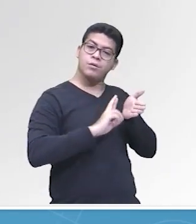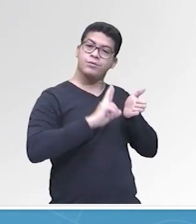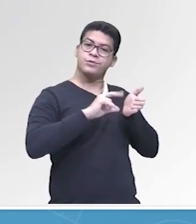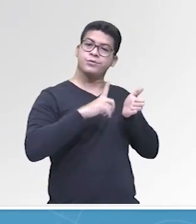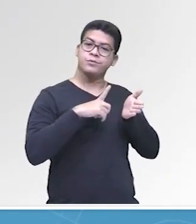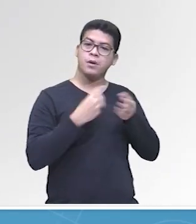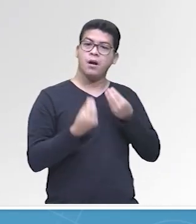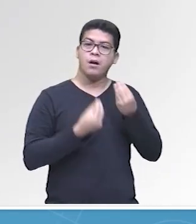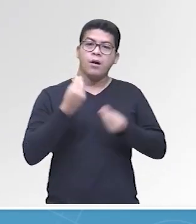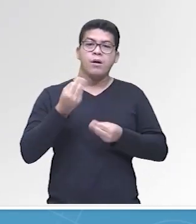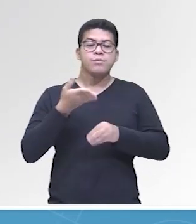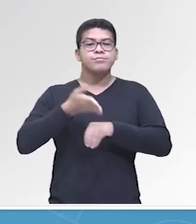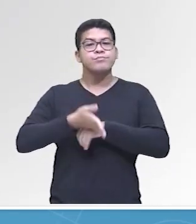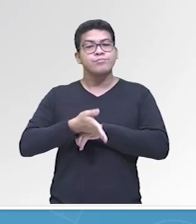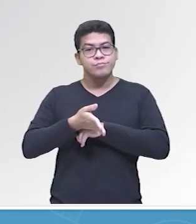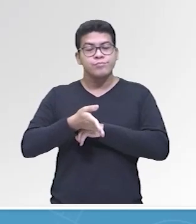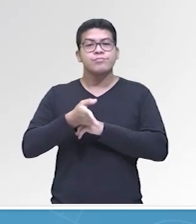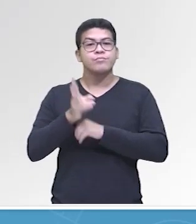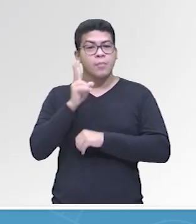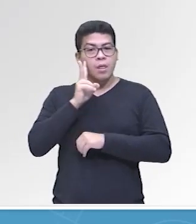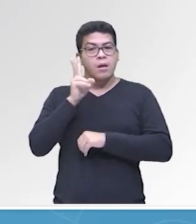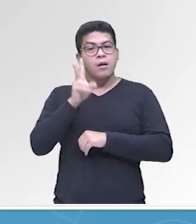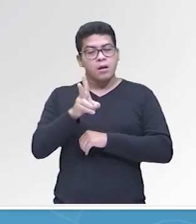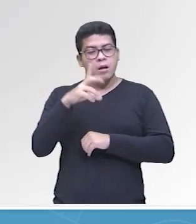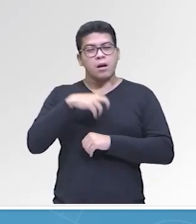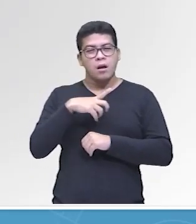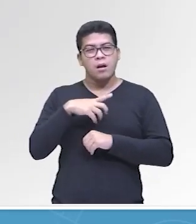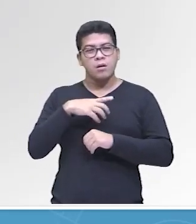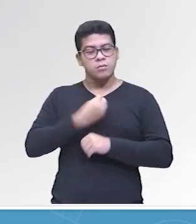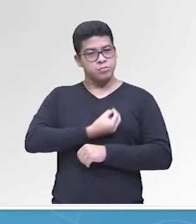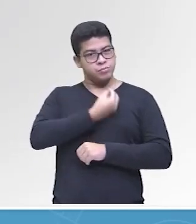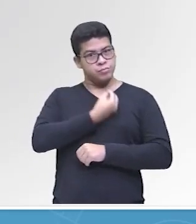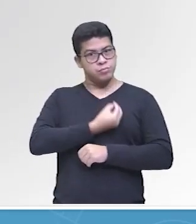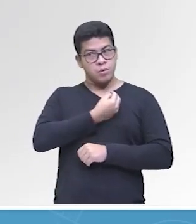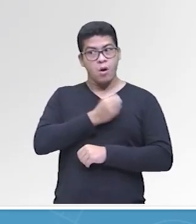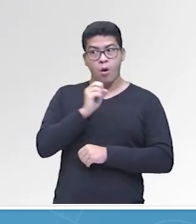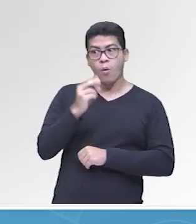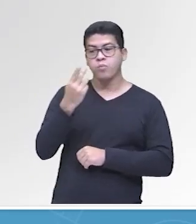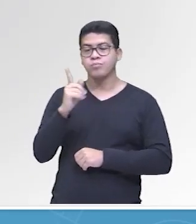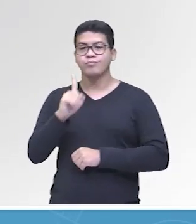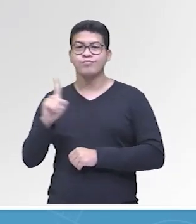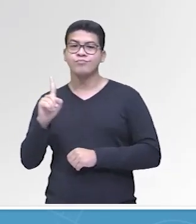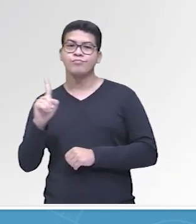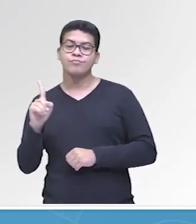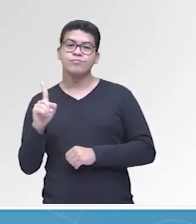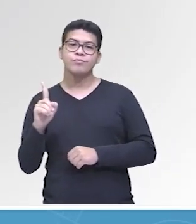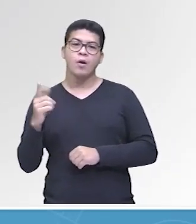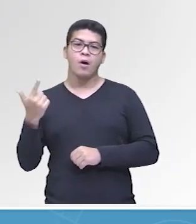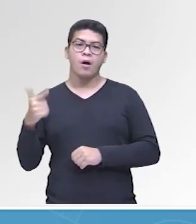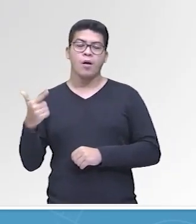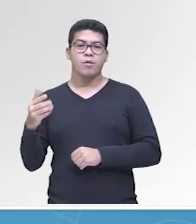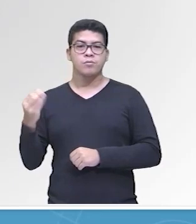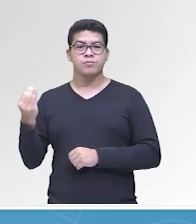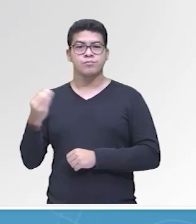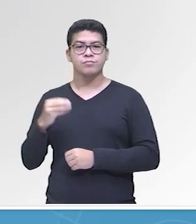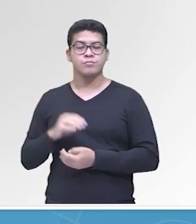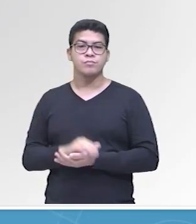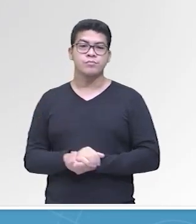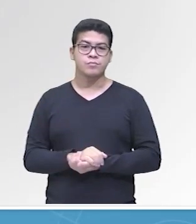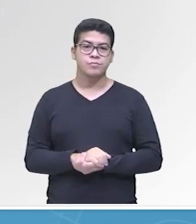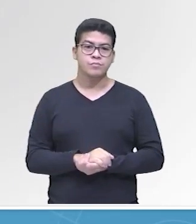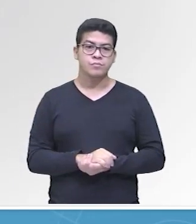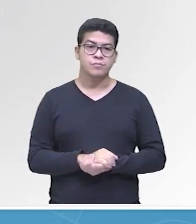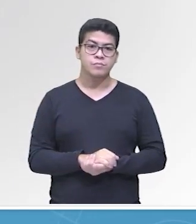ou rugoso, de acordo com a presença de ribossomos. Lá na frente nós vamos ver essa cartela também. A nossa próxima organela